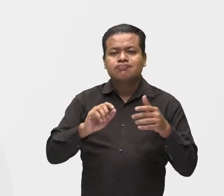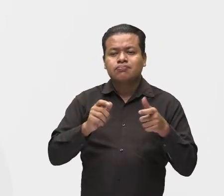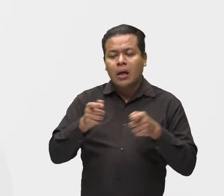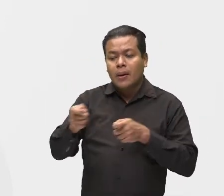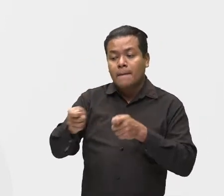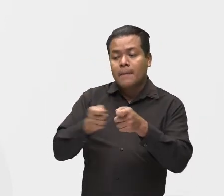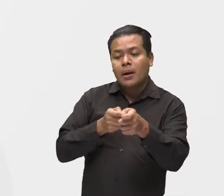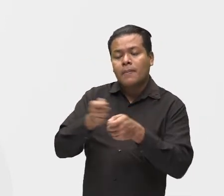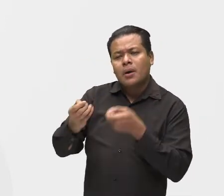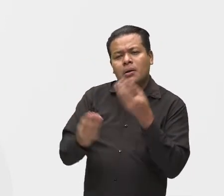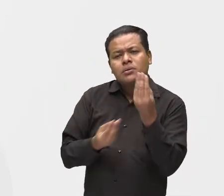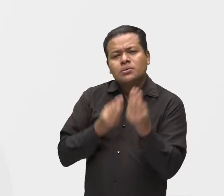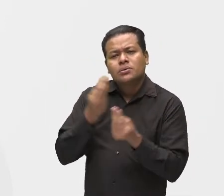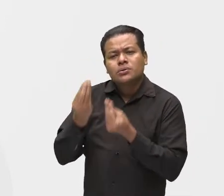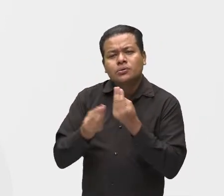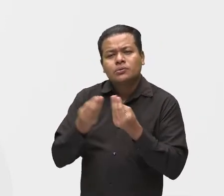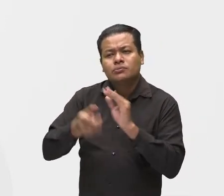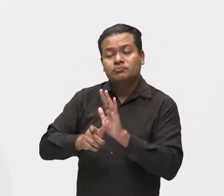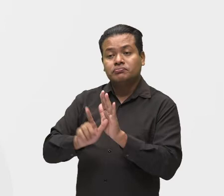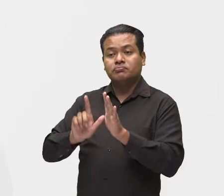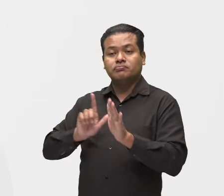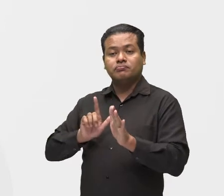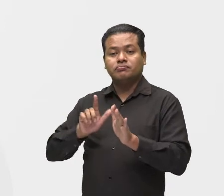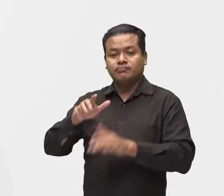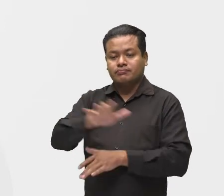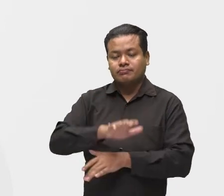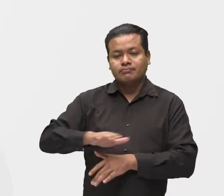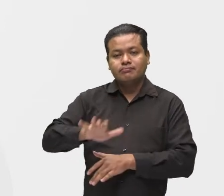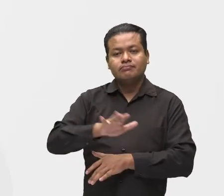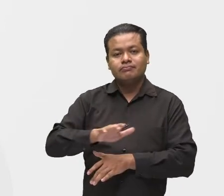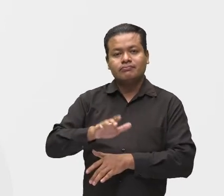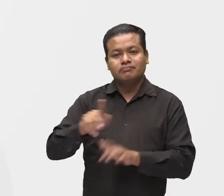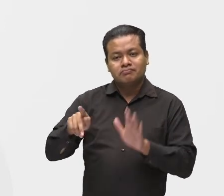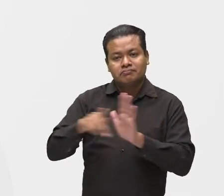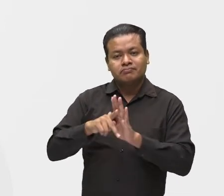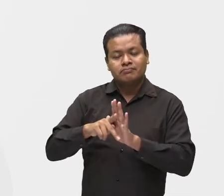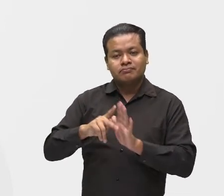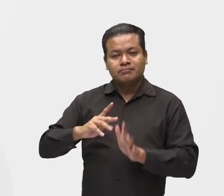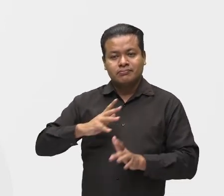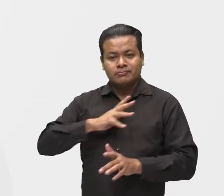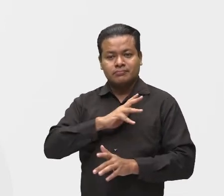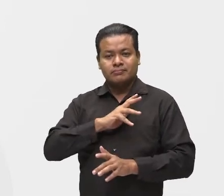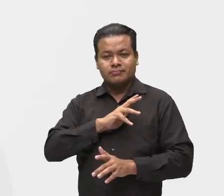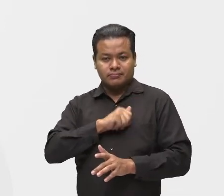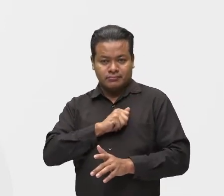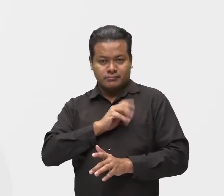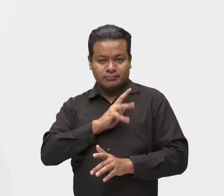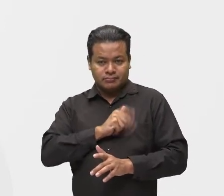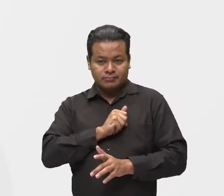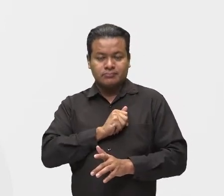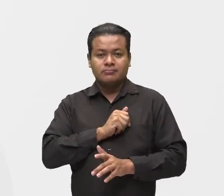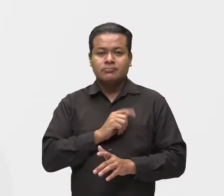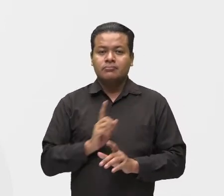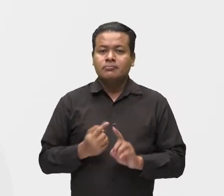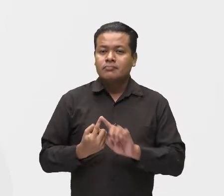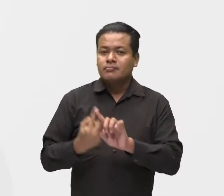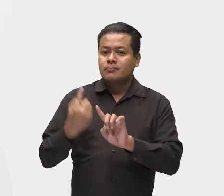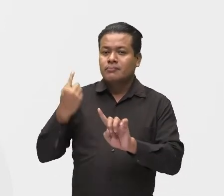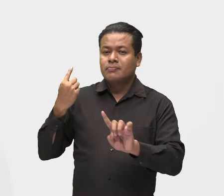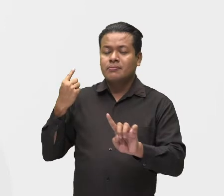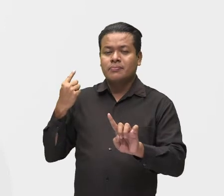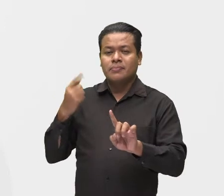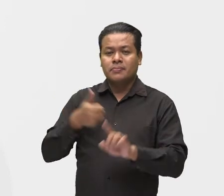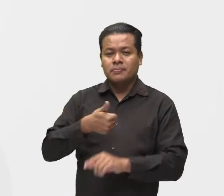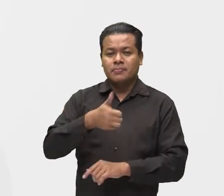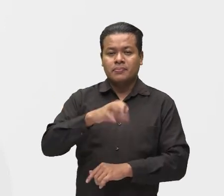do que era antes territórios palestinos, né? Do que seria o Estado da Palestina. Lá na década de 90, por exemplo, a gente tem até